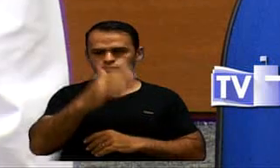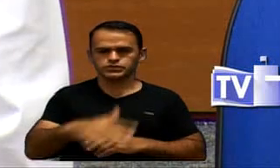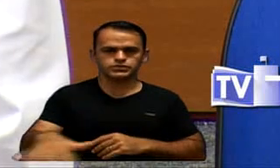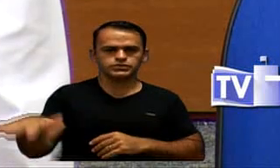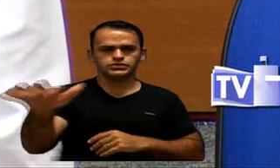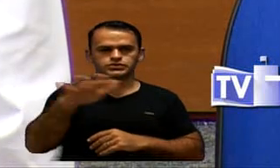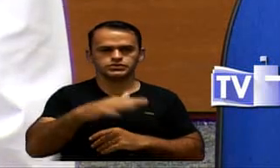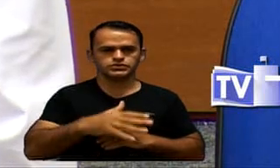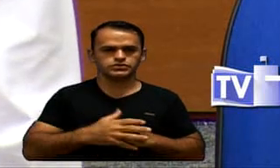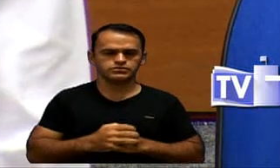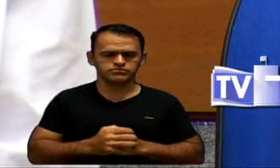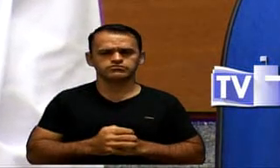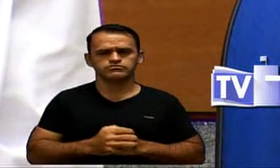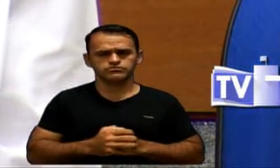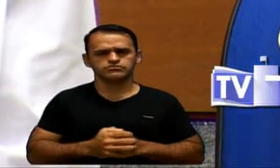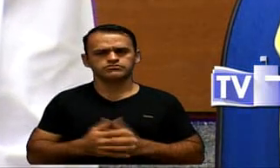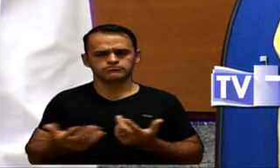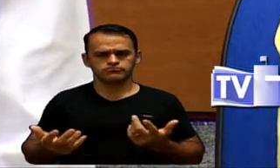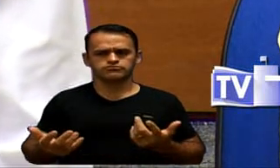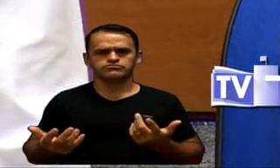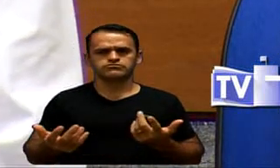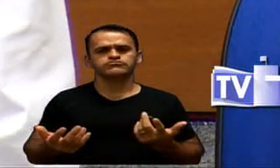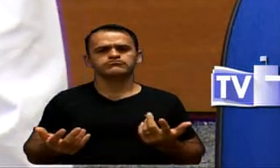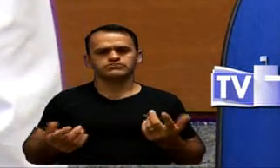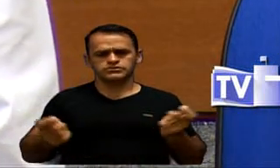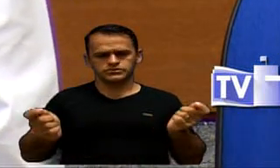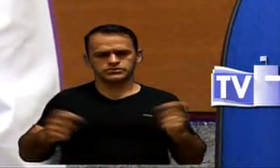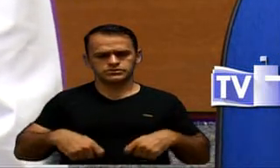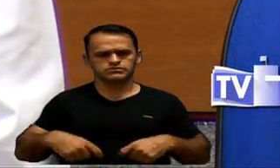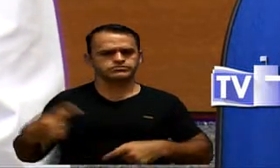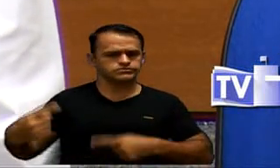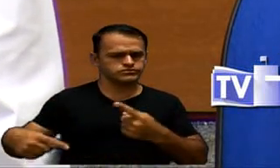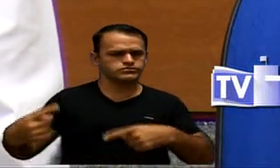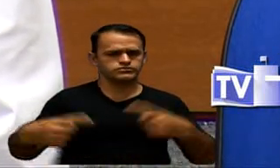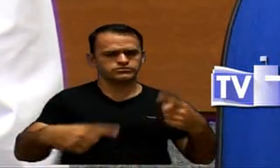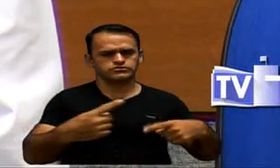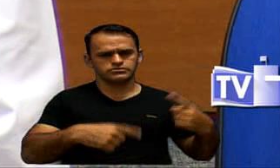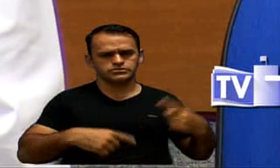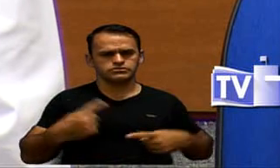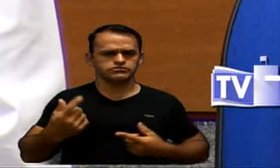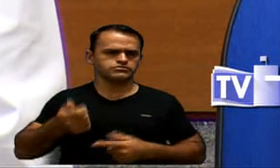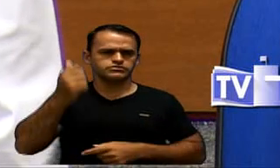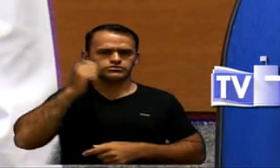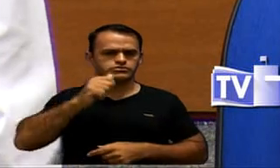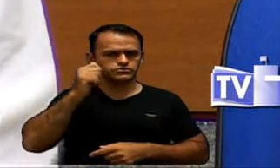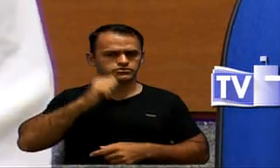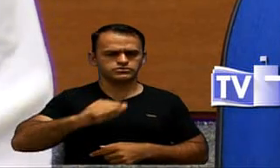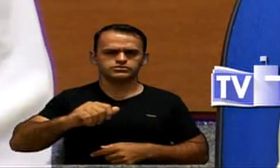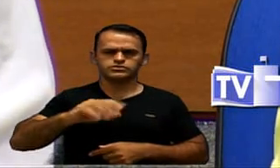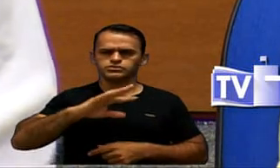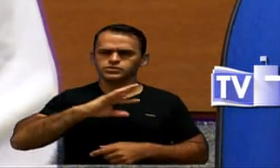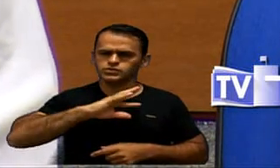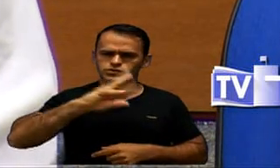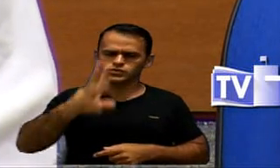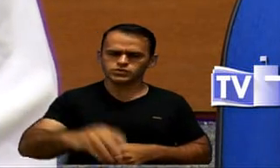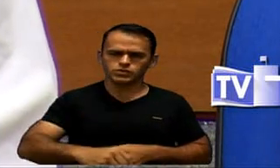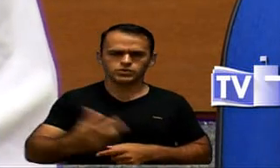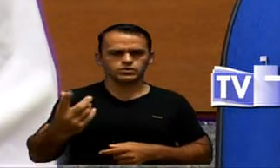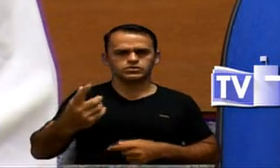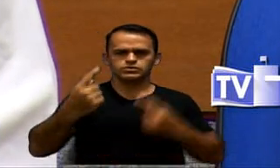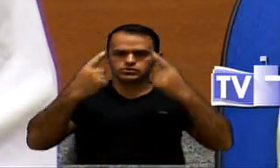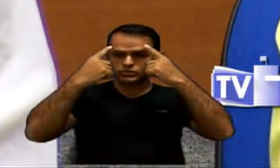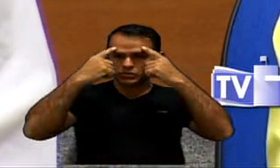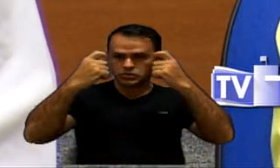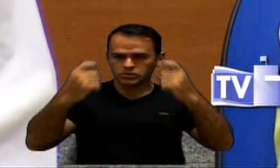aqui, para fazer um debate tão importante, que é o debate aí sobre as mulheres, né? A violência